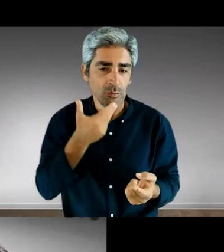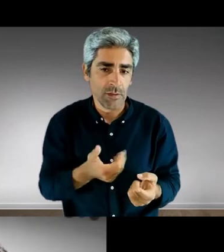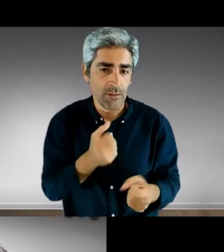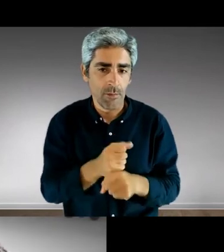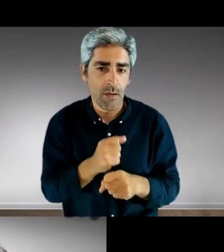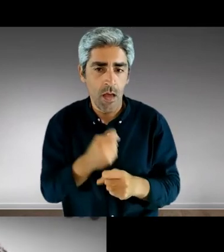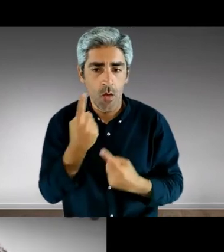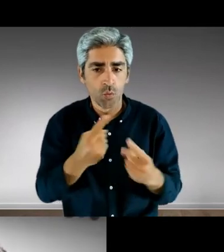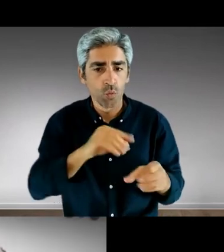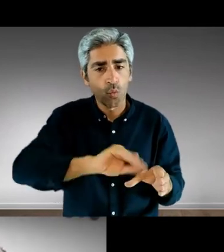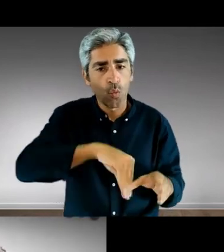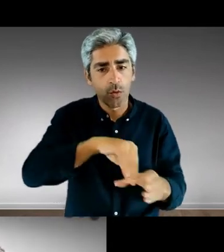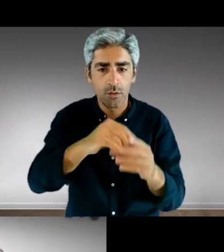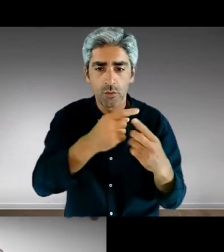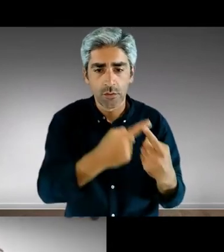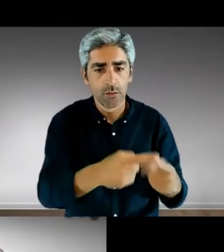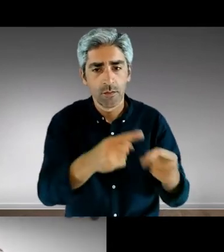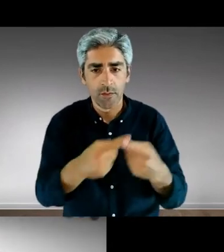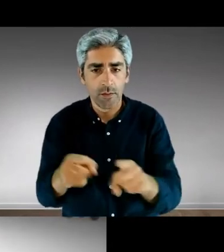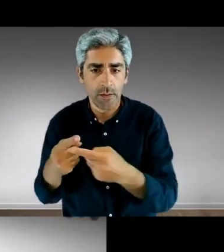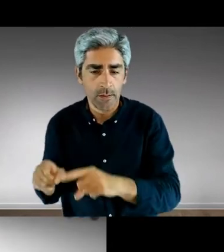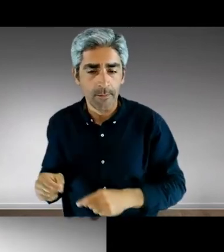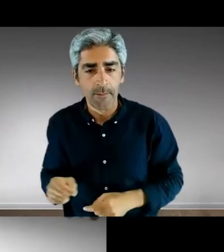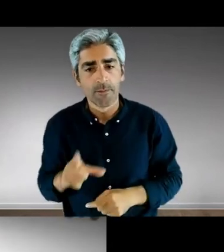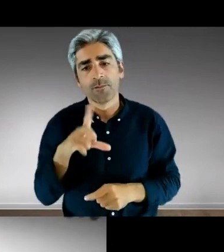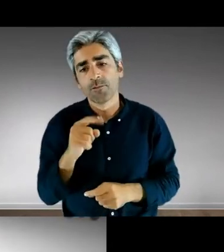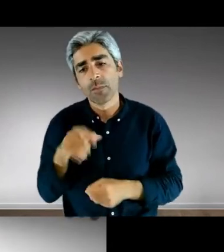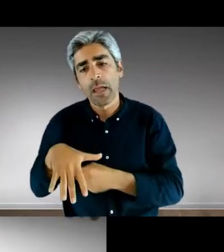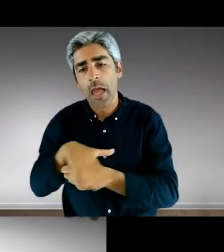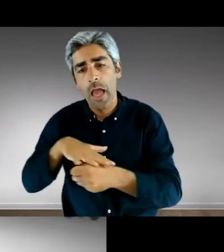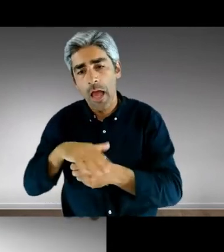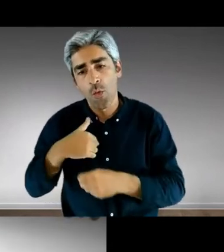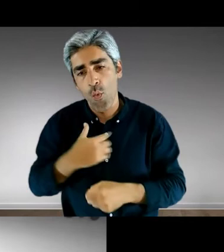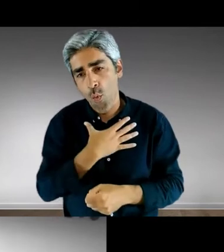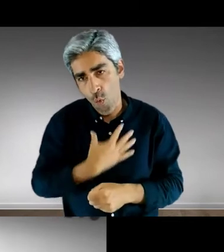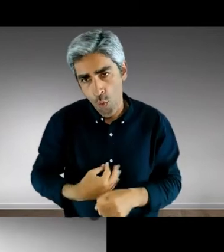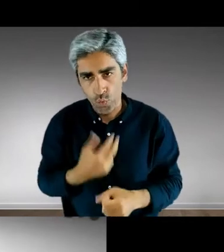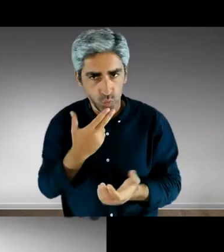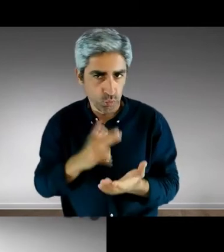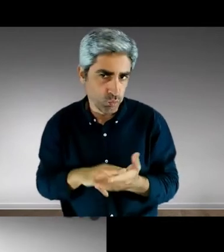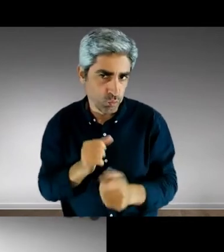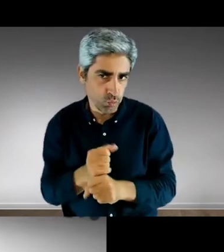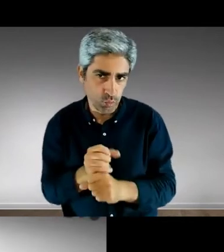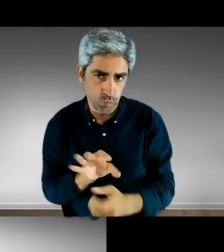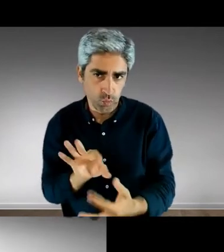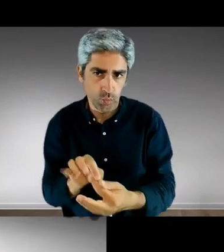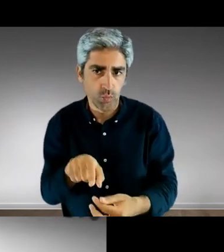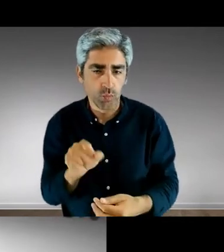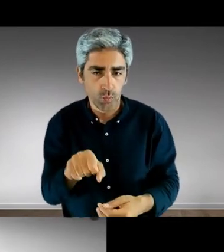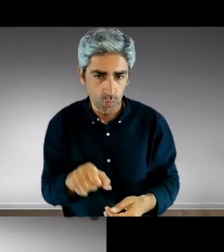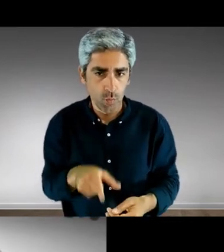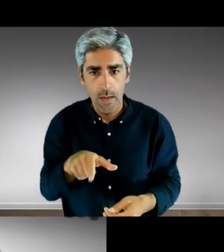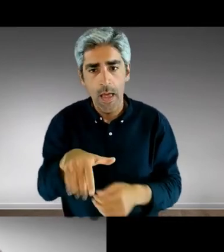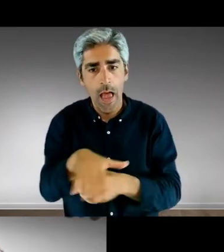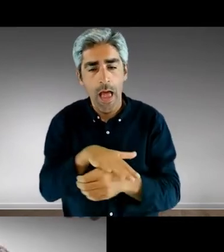em alguns contextos, de também ser uma área que gosto, efetivamente. Esta é uma